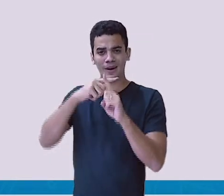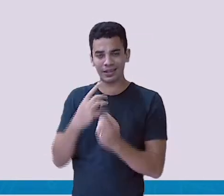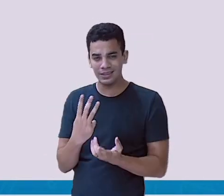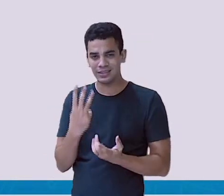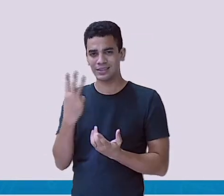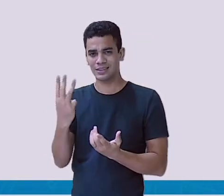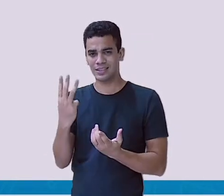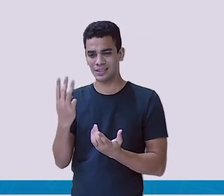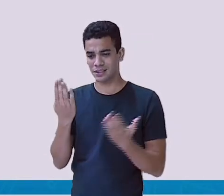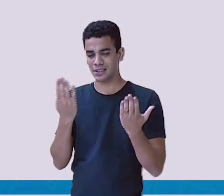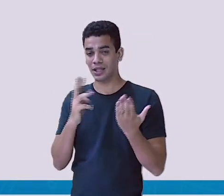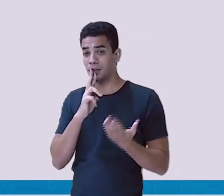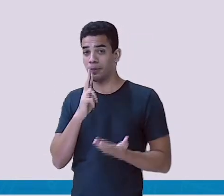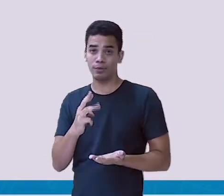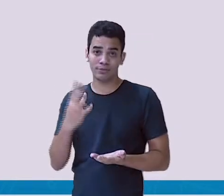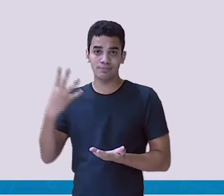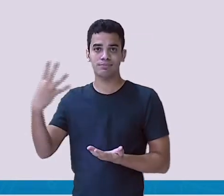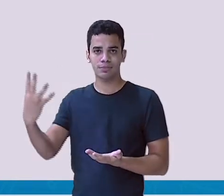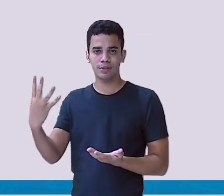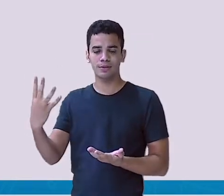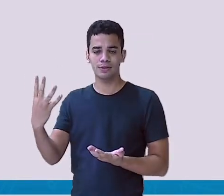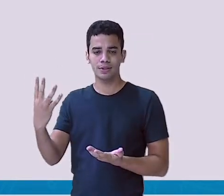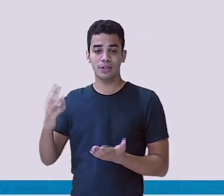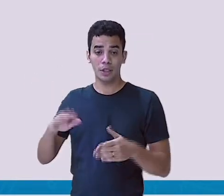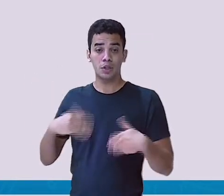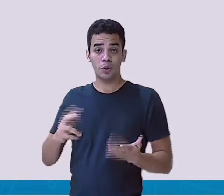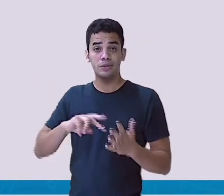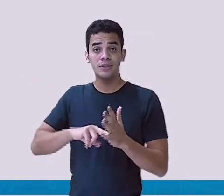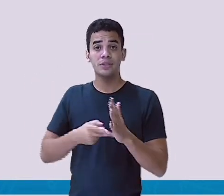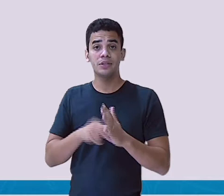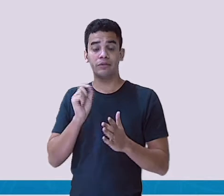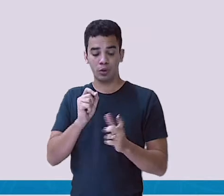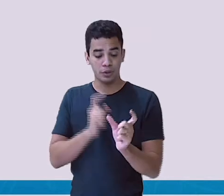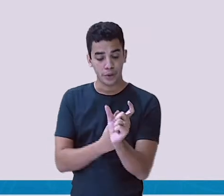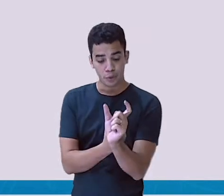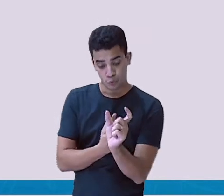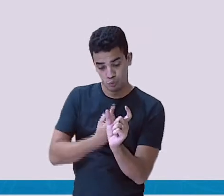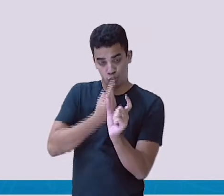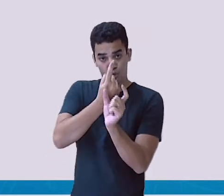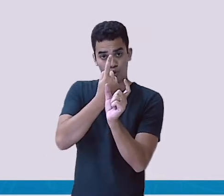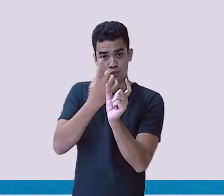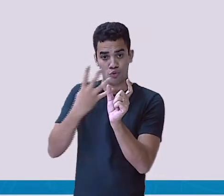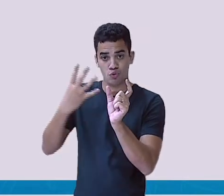3, 4. Então, eu vou ter monômio do quarto grau.